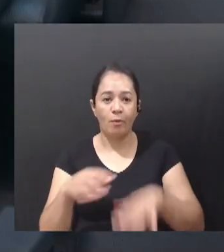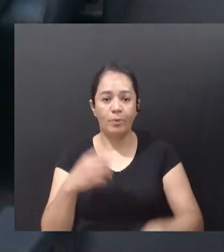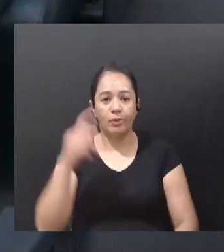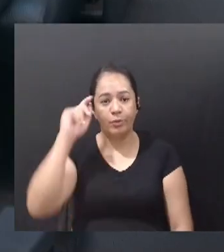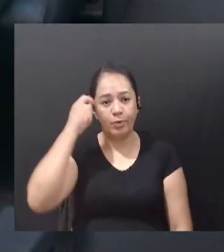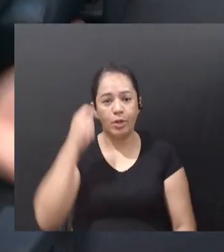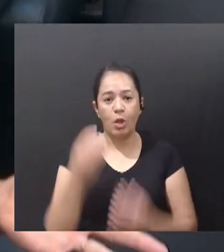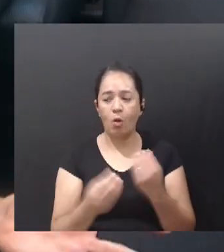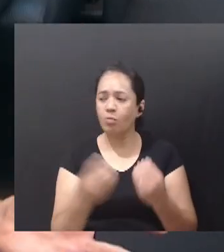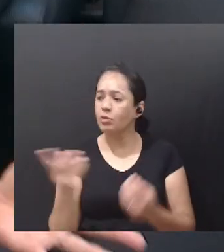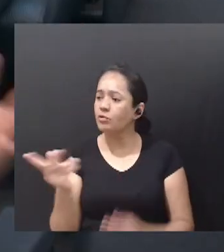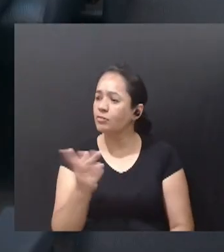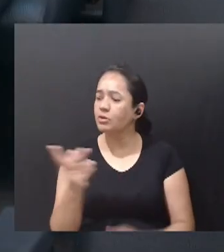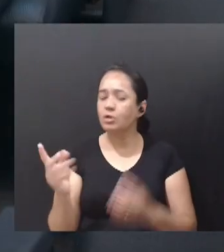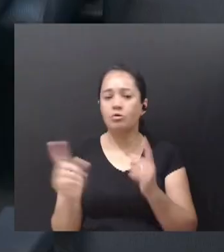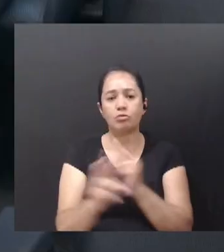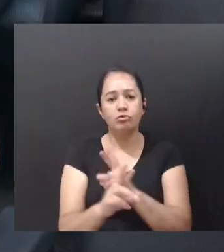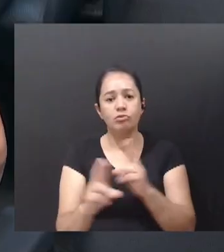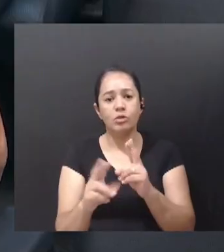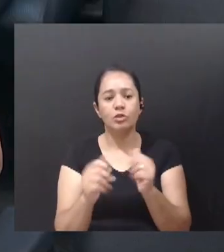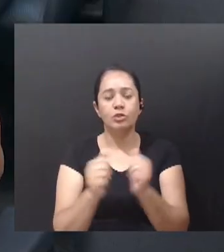lidam com o rap e a educação.